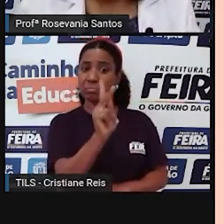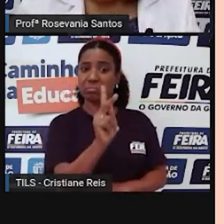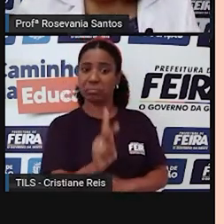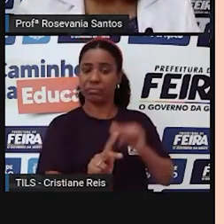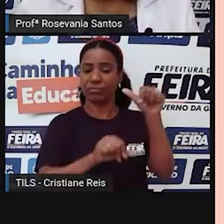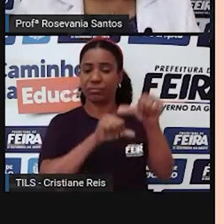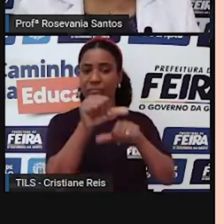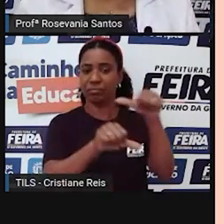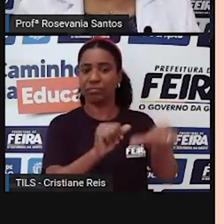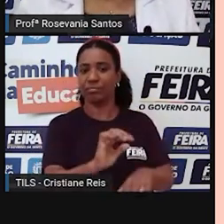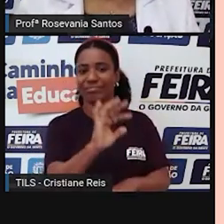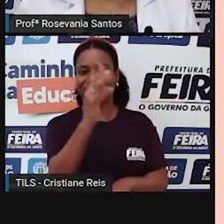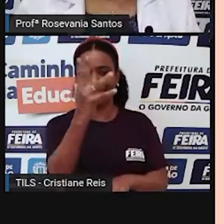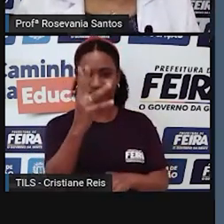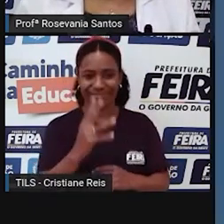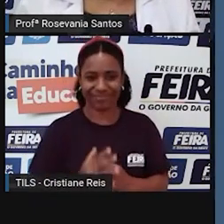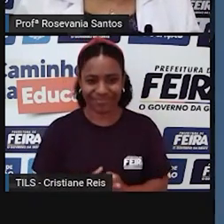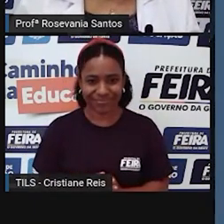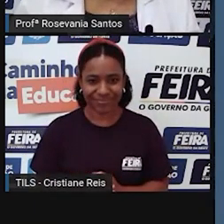natureza, né?